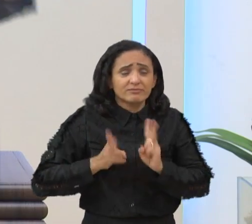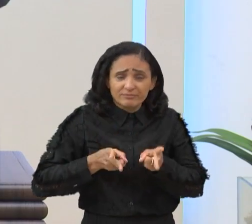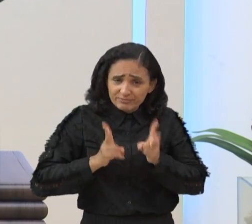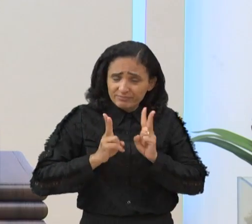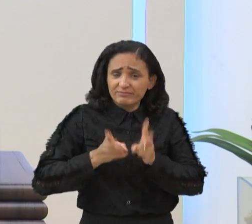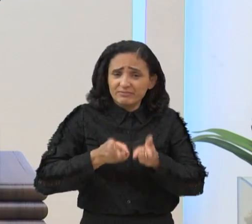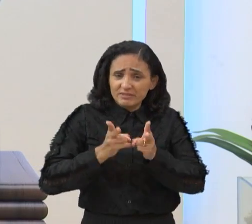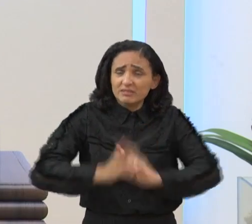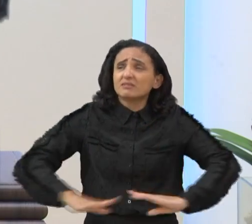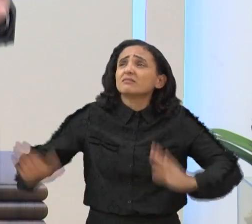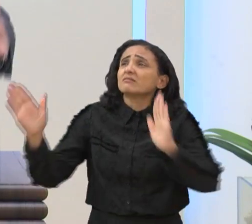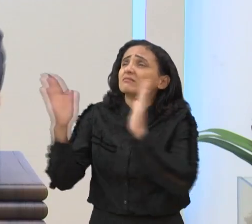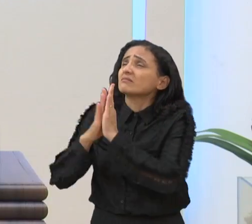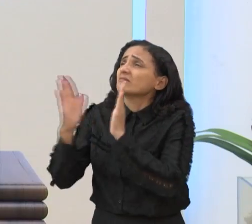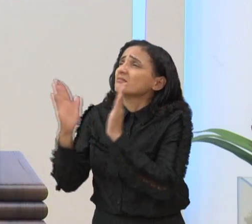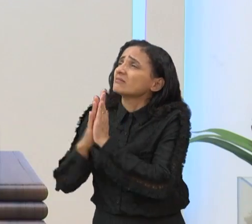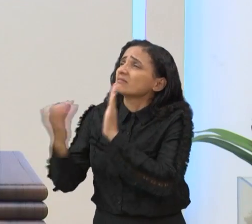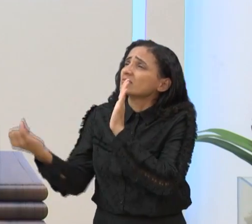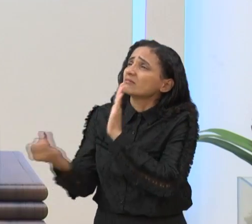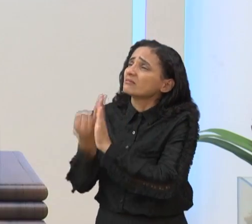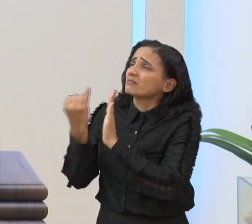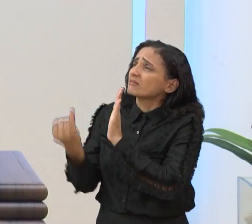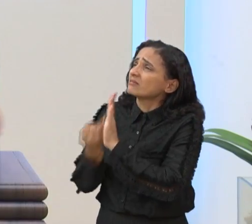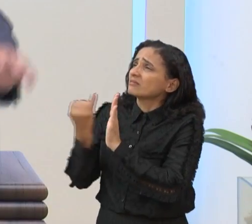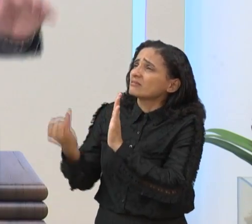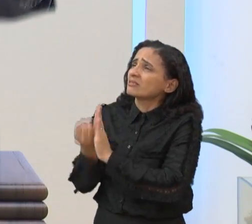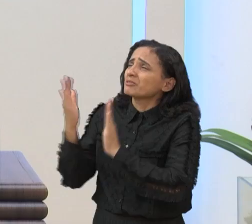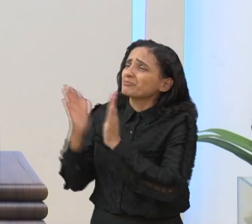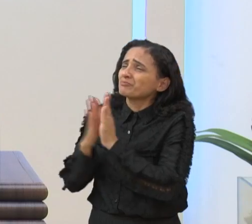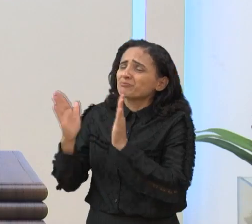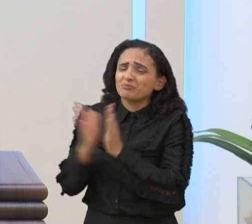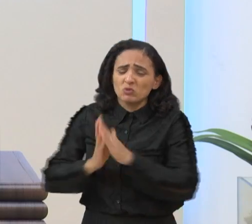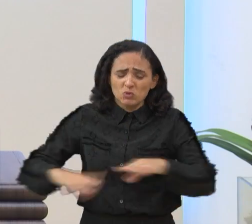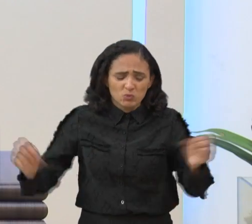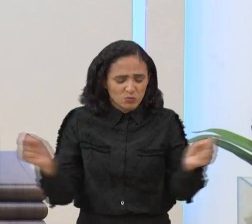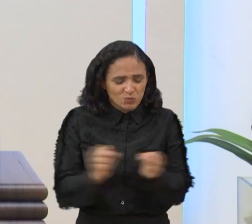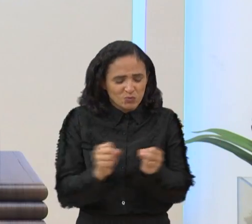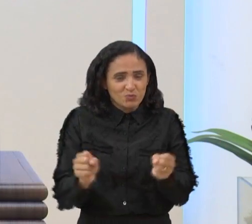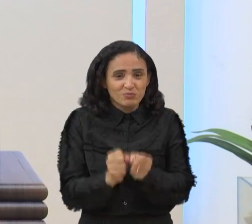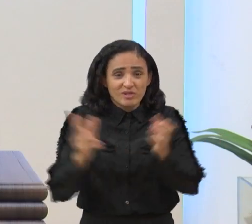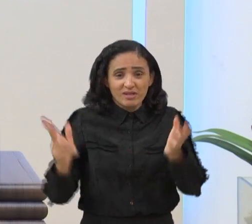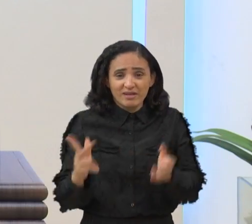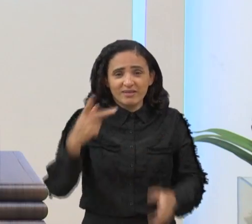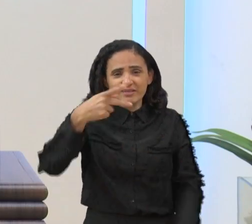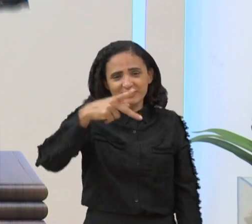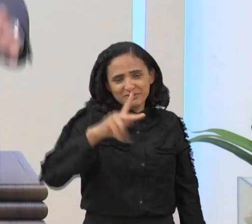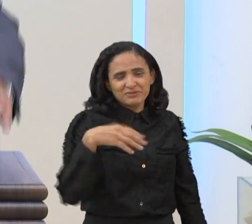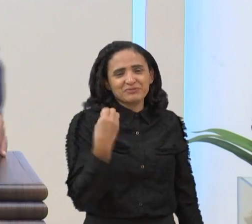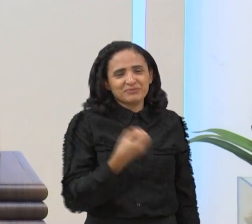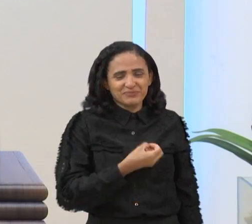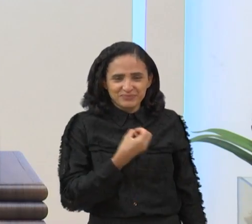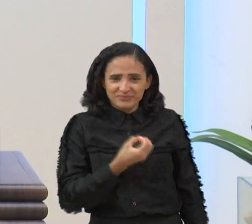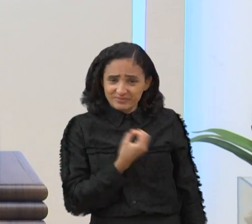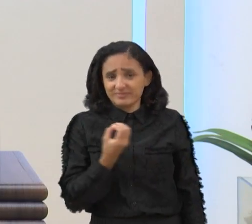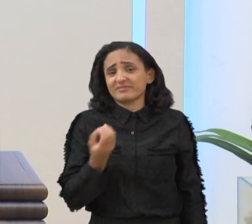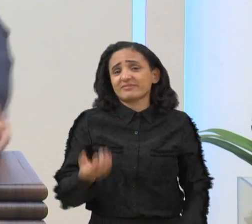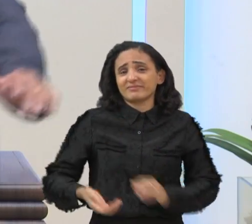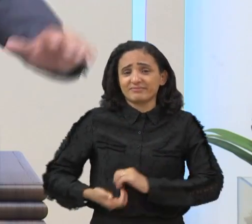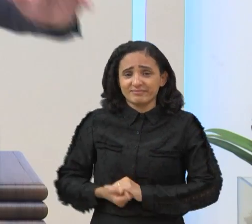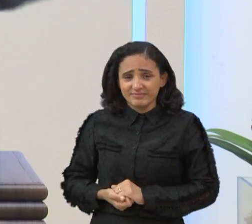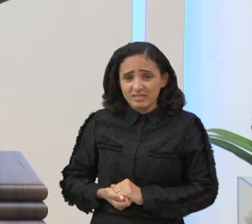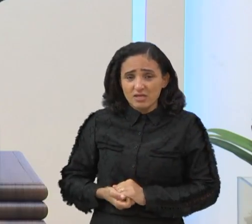você buscar a Deus, as obras dele serão realizadas,